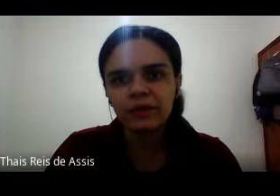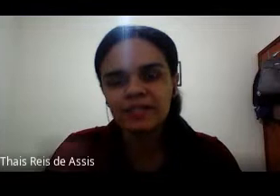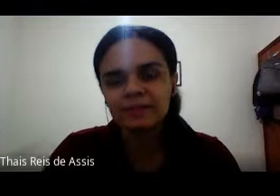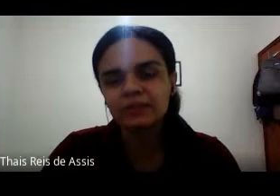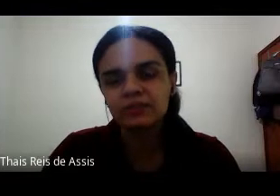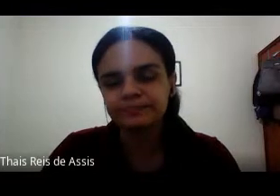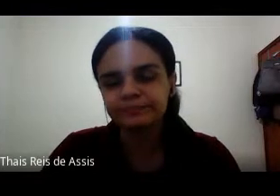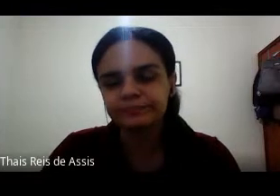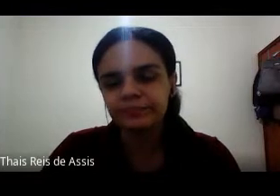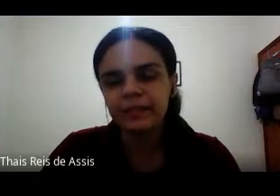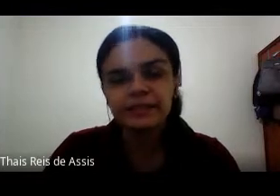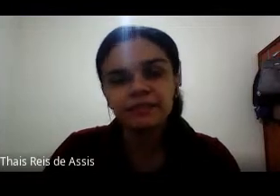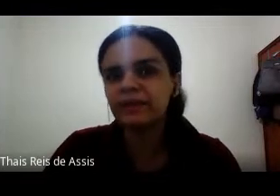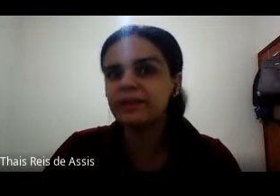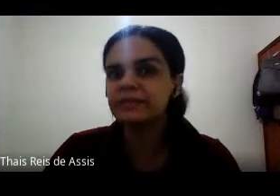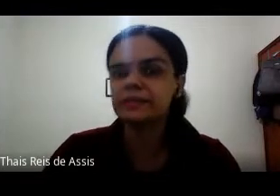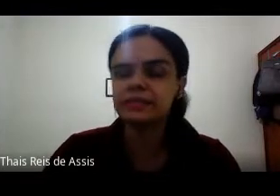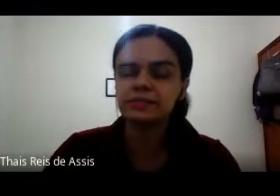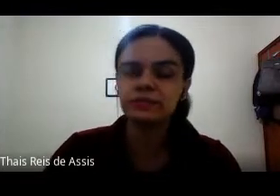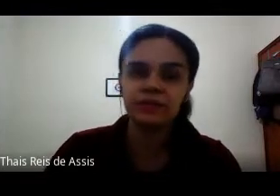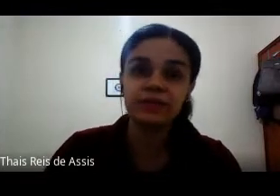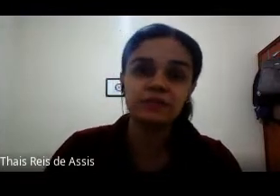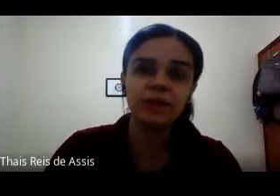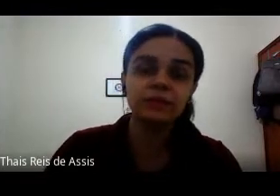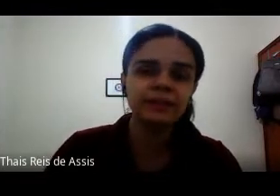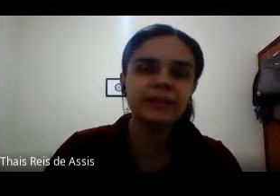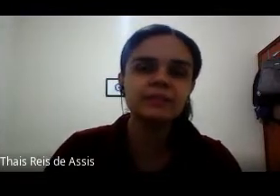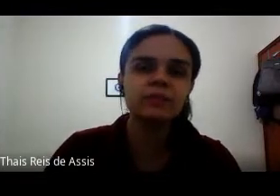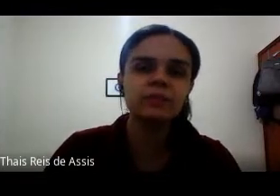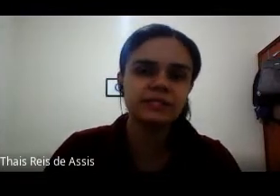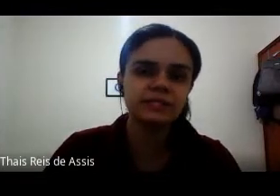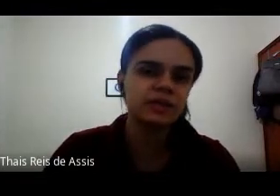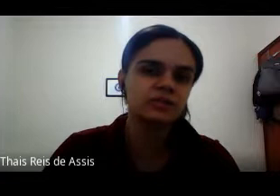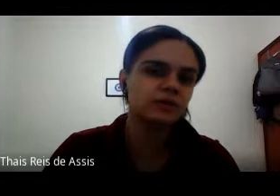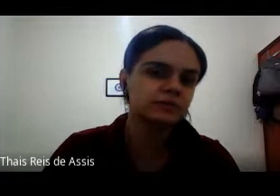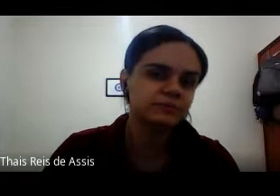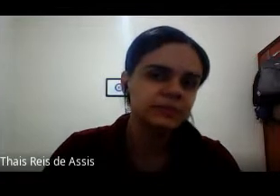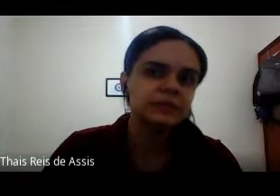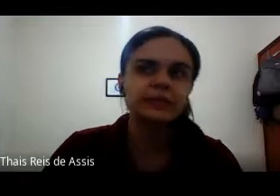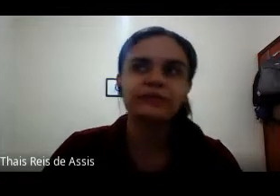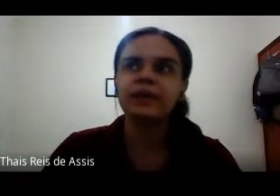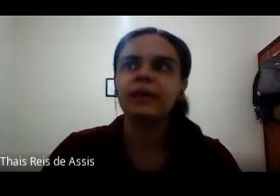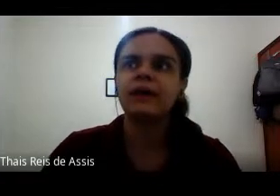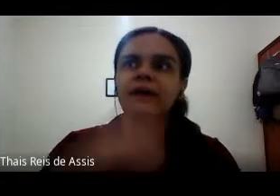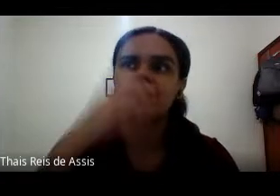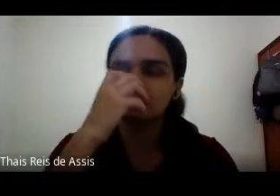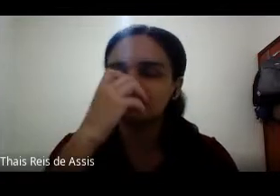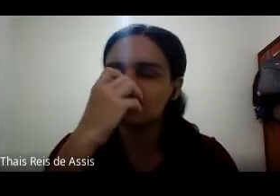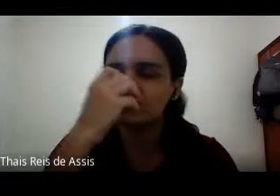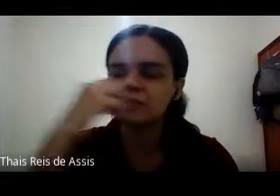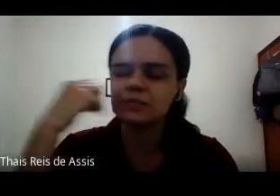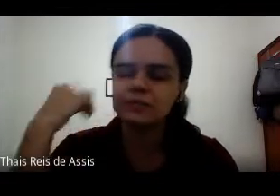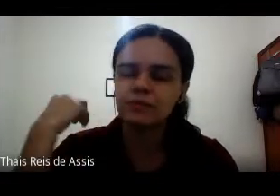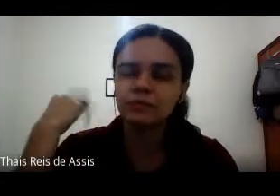o que faz parte dessa vivência, desse universo do aluno, para trazer para o contexto da sala de aula. Não ficar